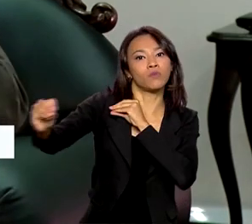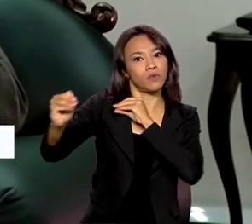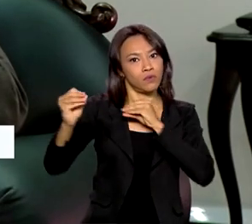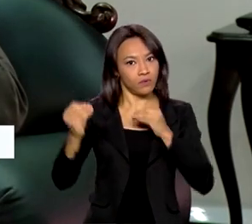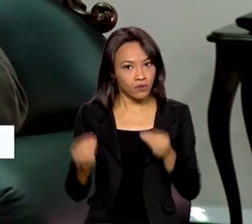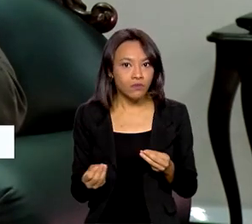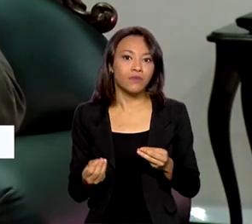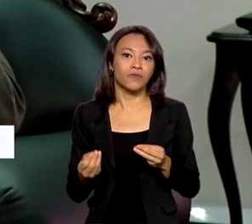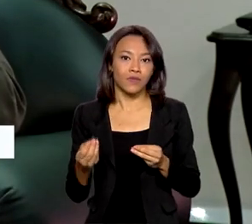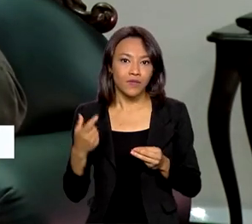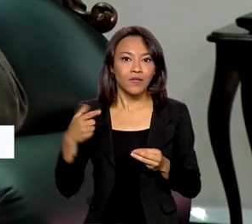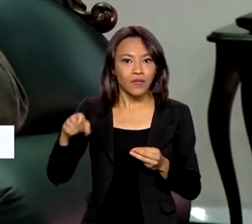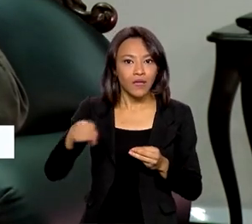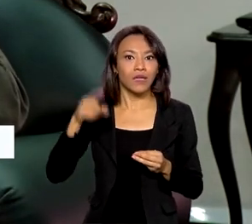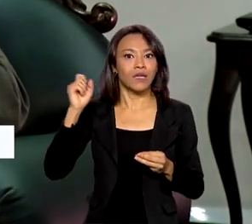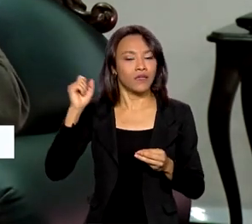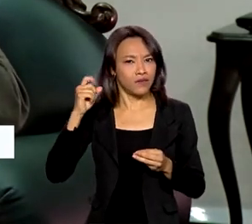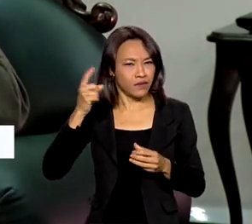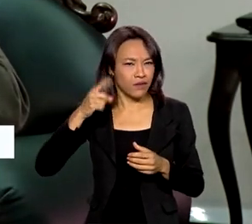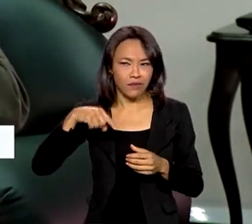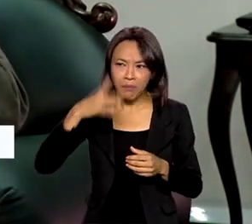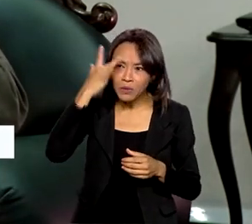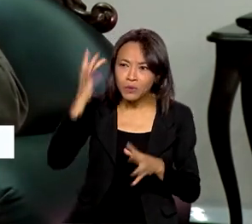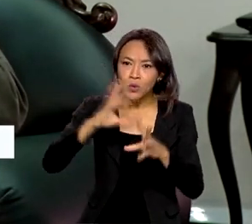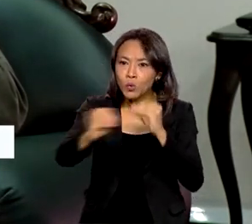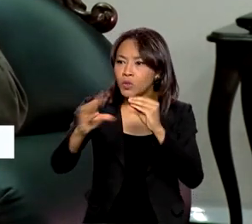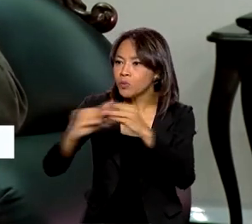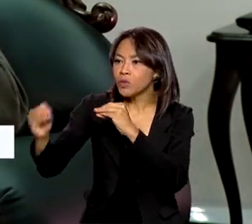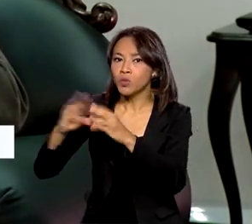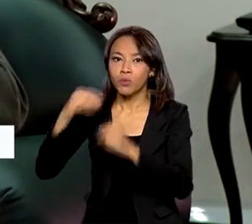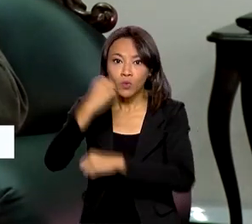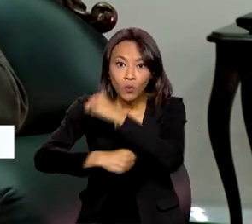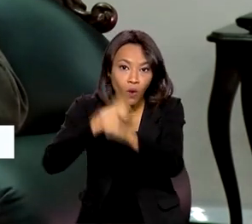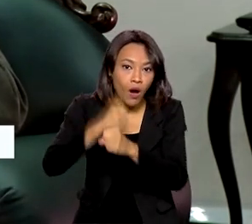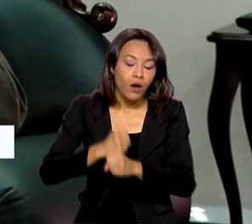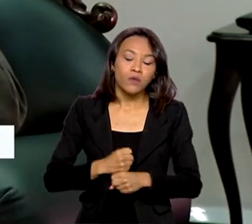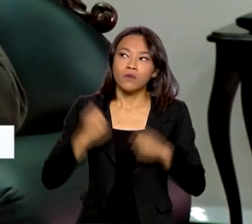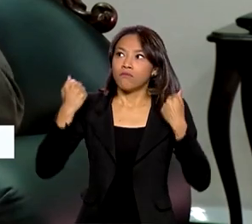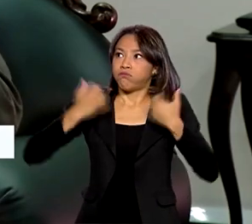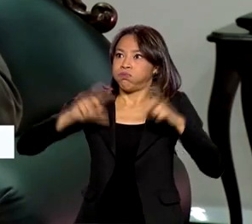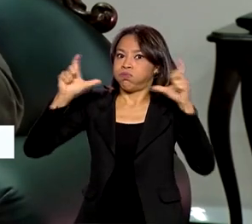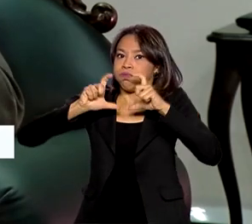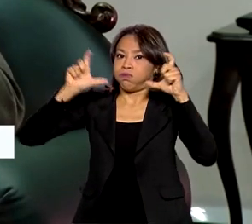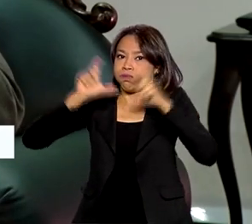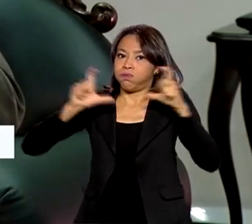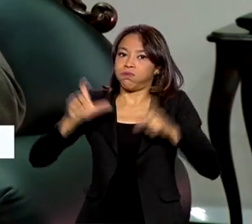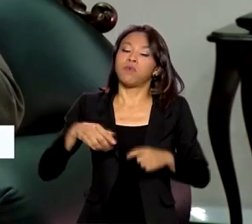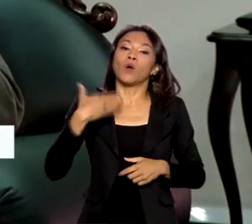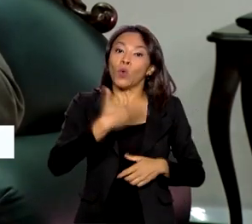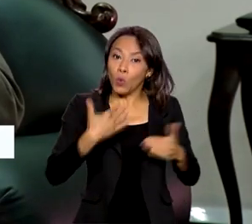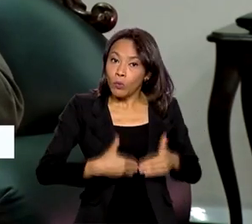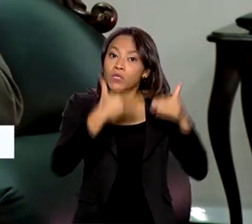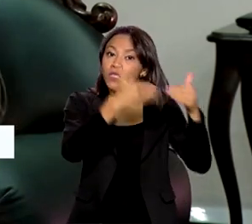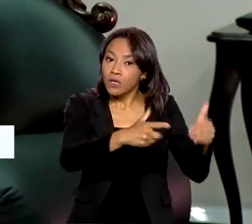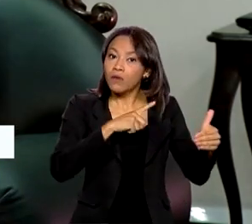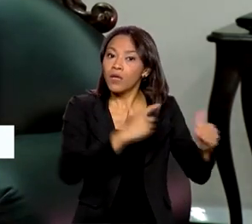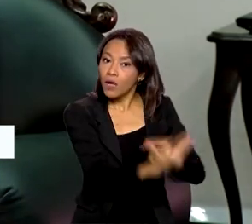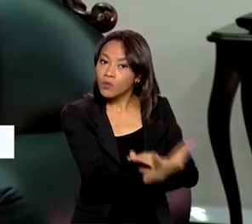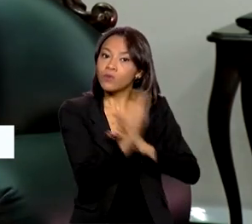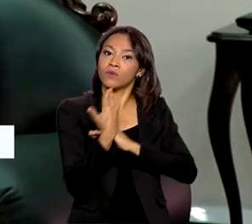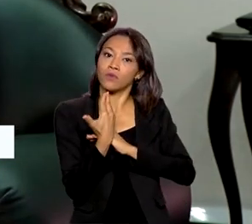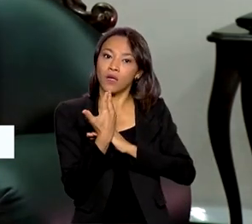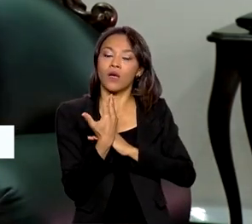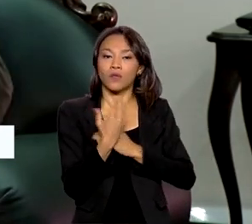flagelo que as pessoas enfrentam no Brasil o número de desaparecidos anualmente aqui é muito grande então Ministério também tem ajudado e como eu te disse